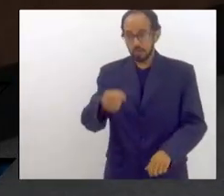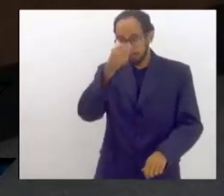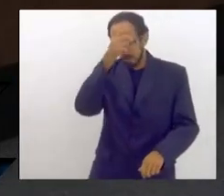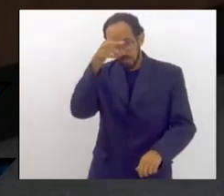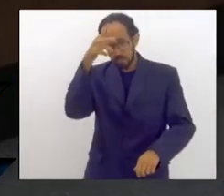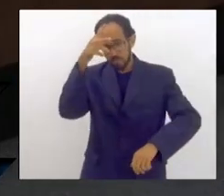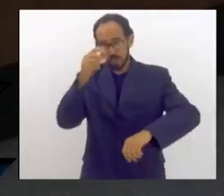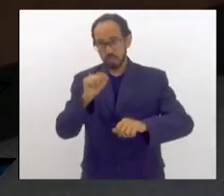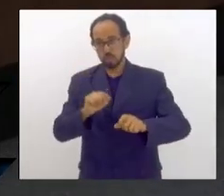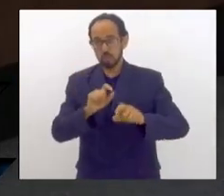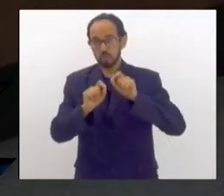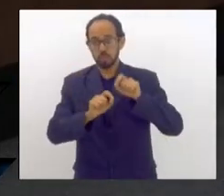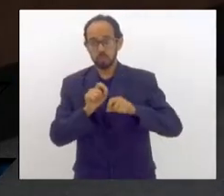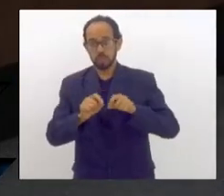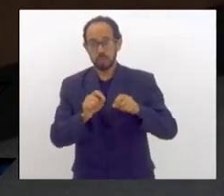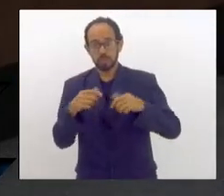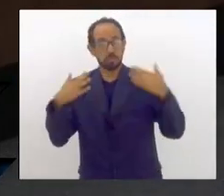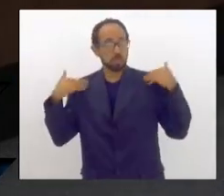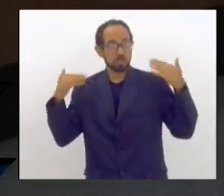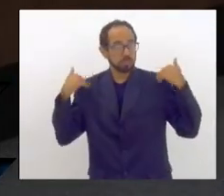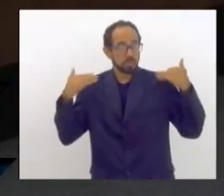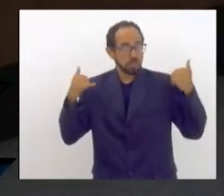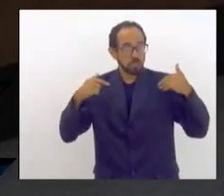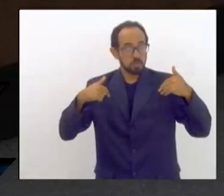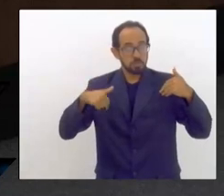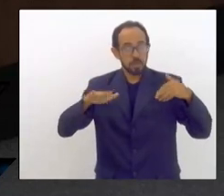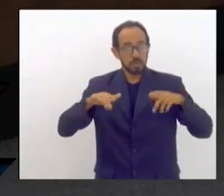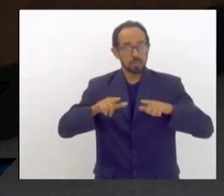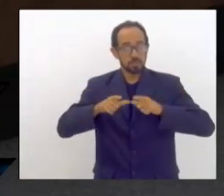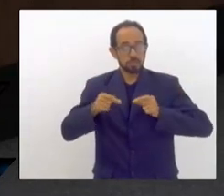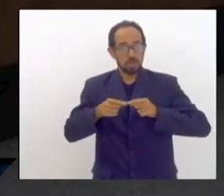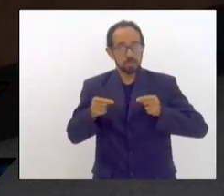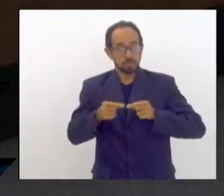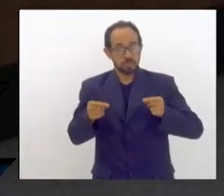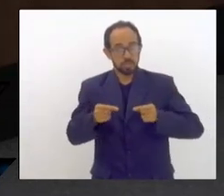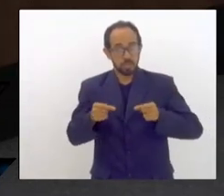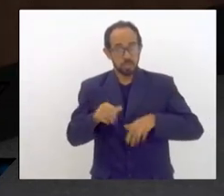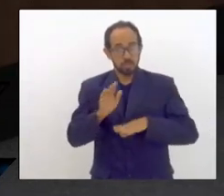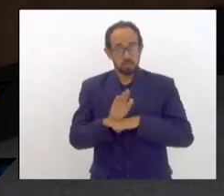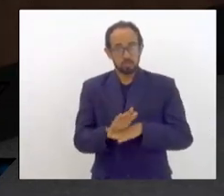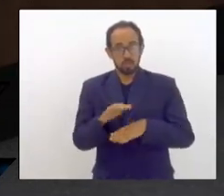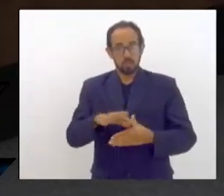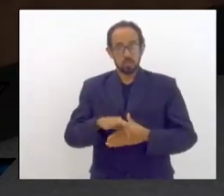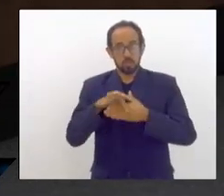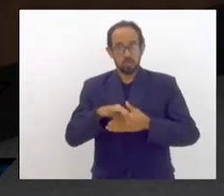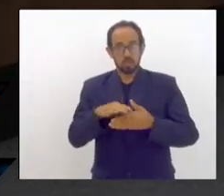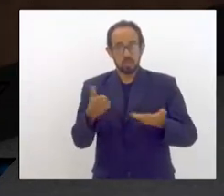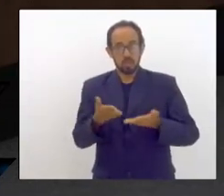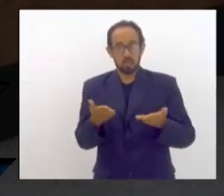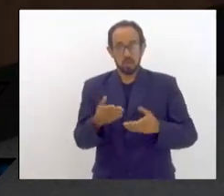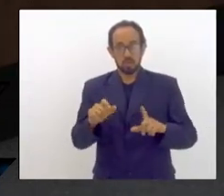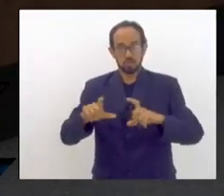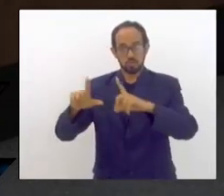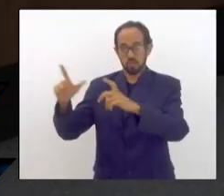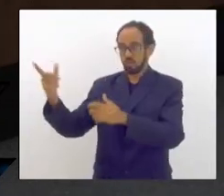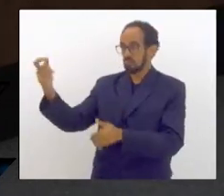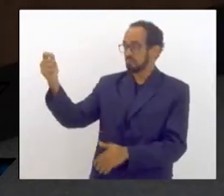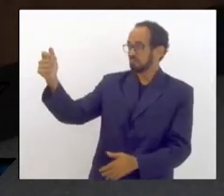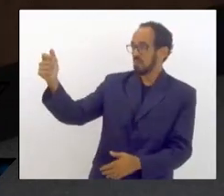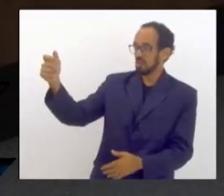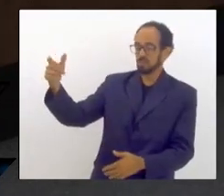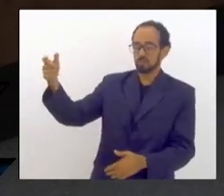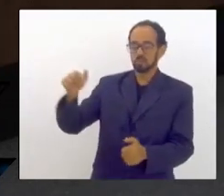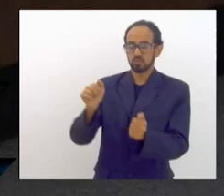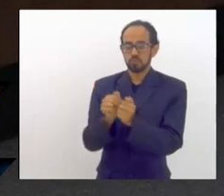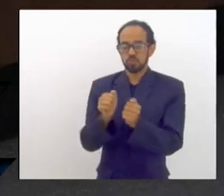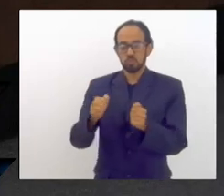passeando, batendo perna em Brasília, bajulando o líder que que adora tirar fotografia ao lado de